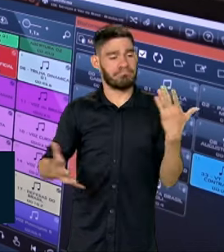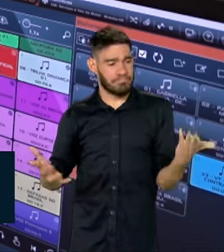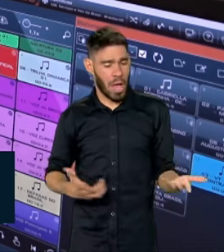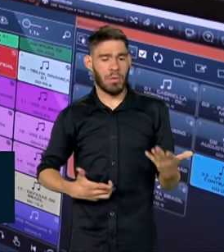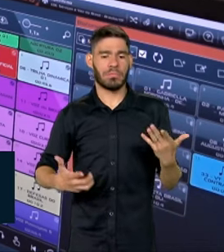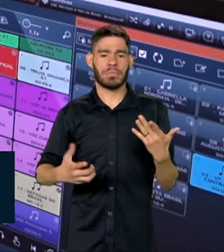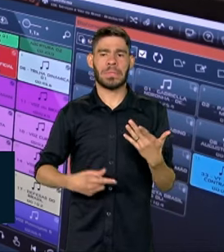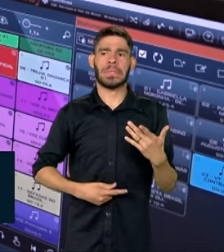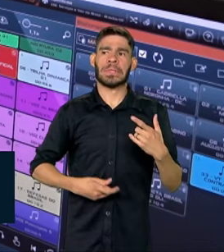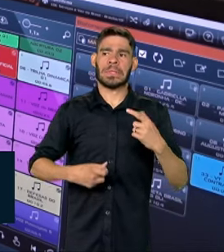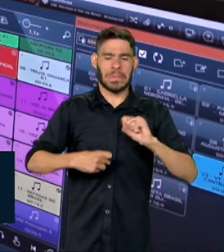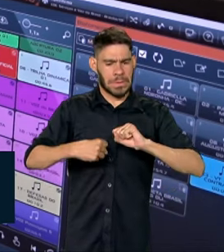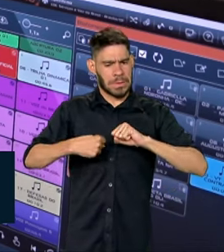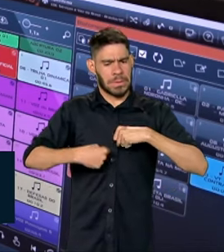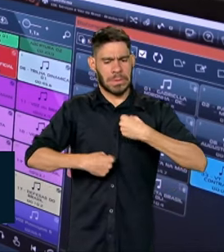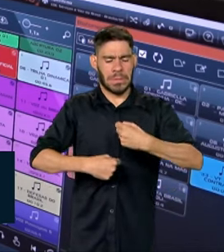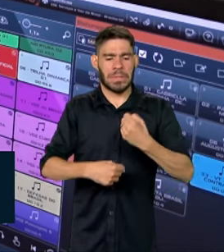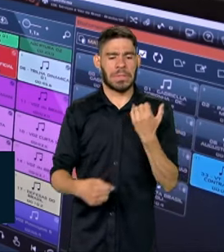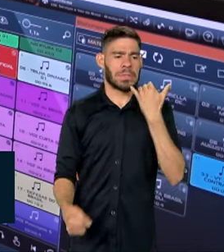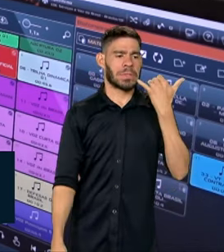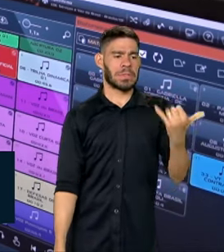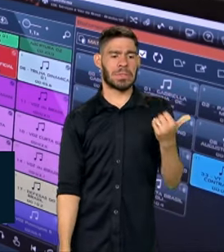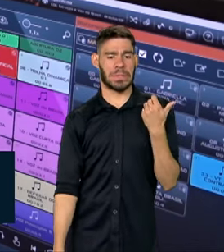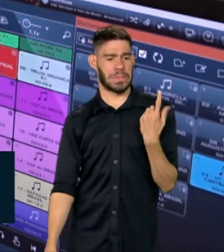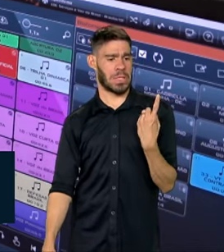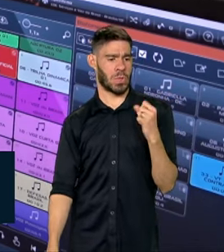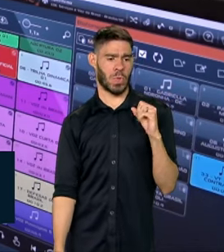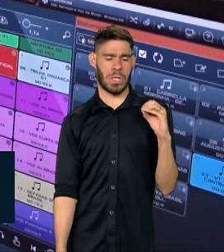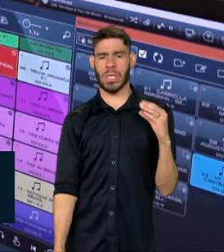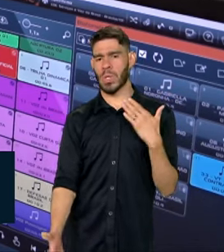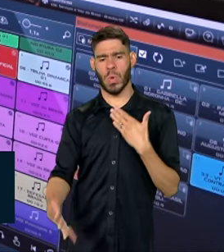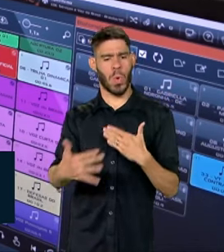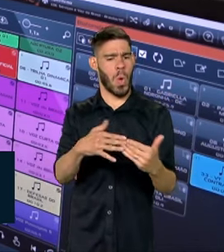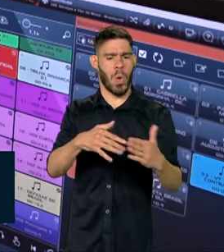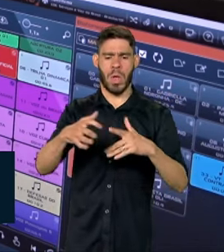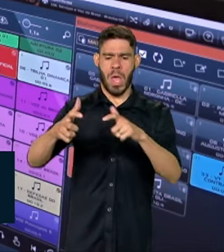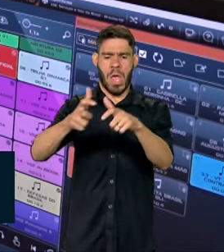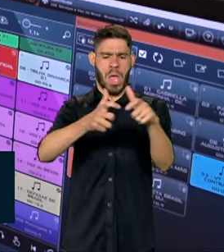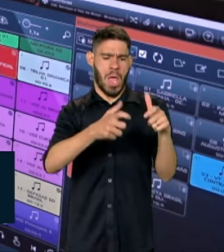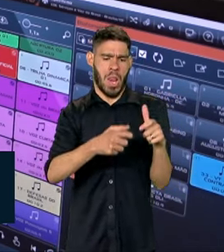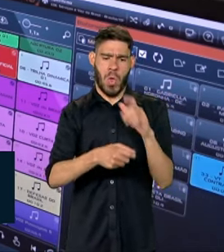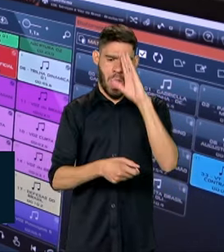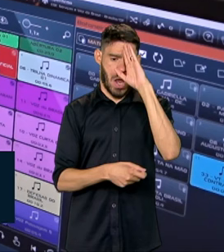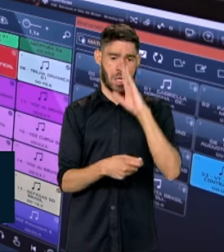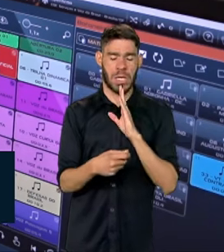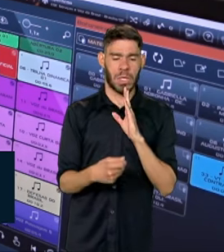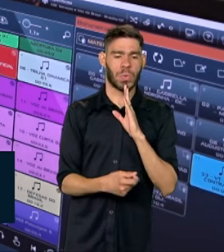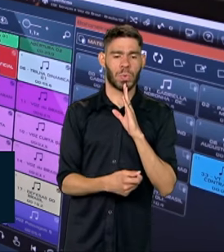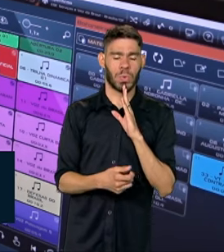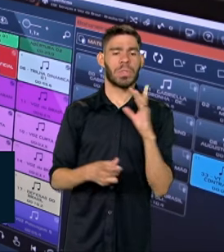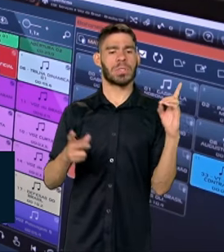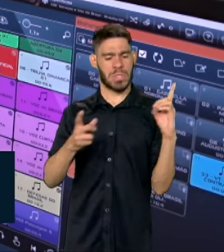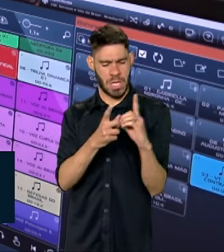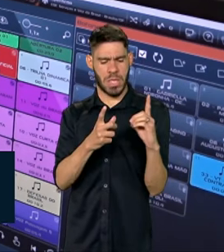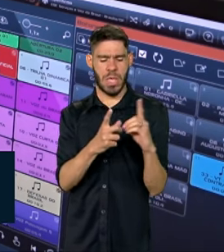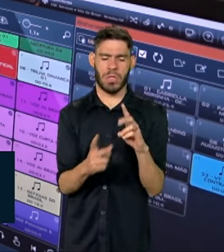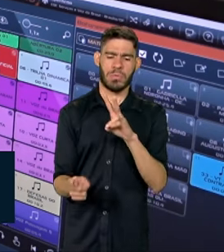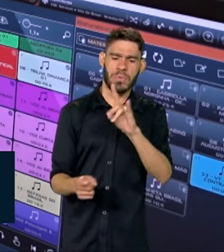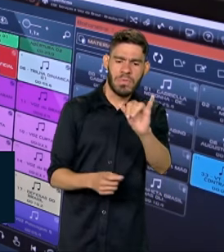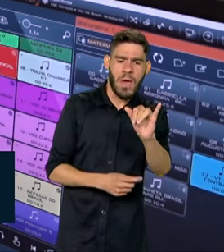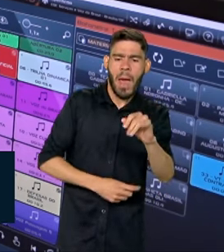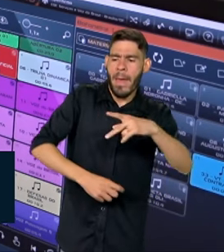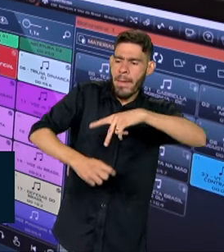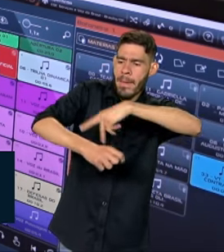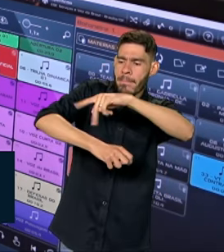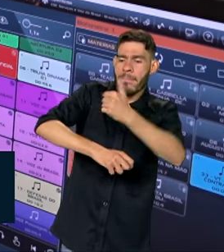que o 180, você pode ligar de qualquer lugar do país, a ligação é gratuita, nós vamos atender. Se você está fora do